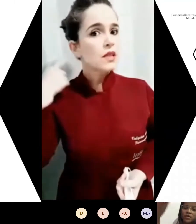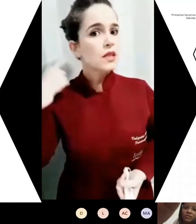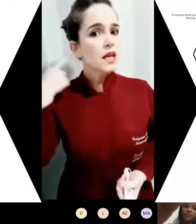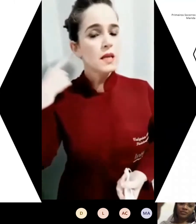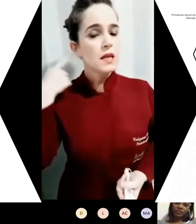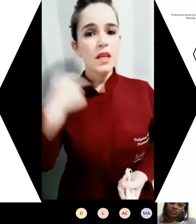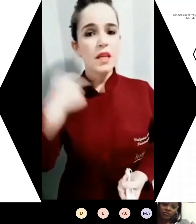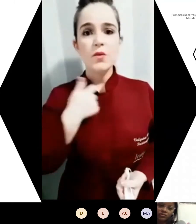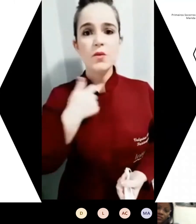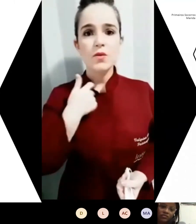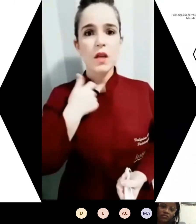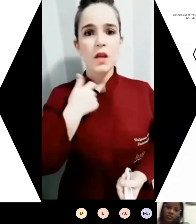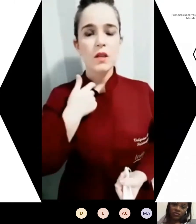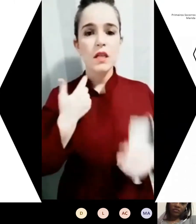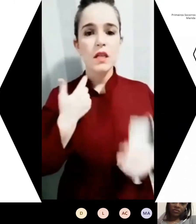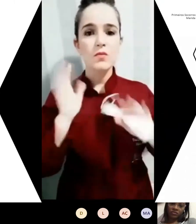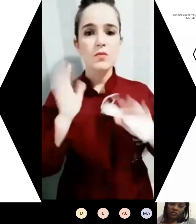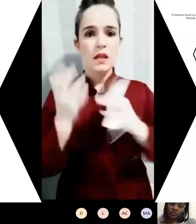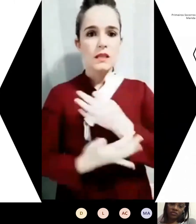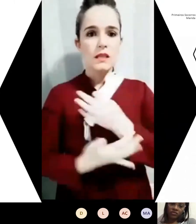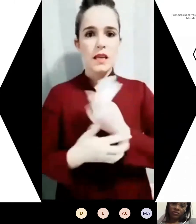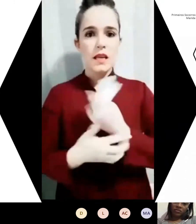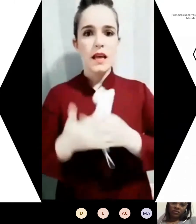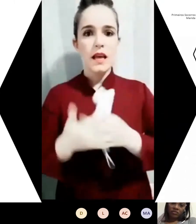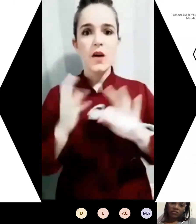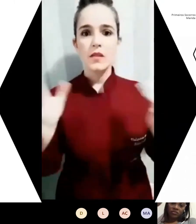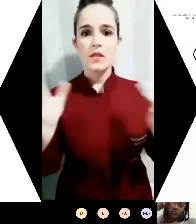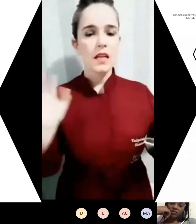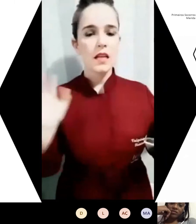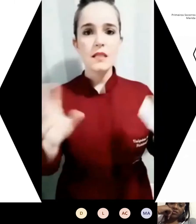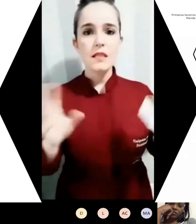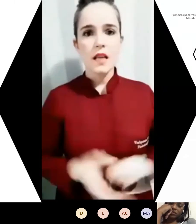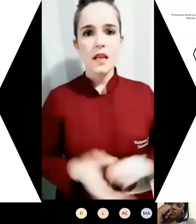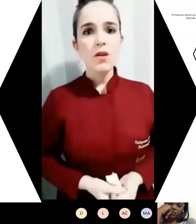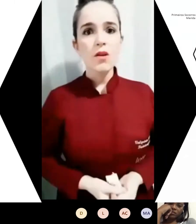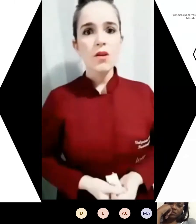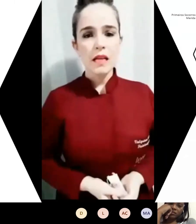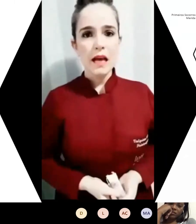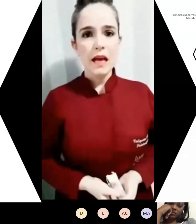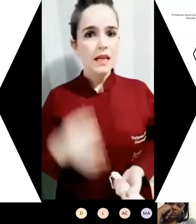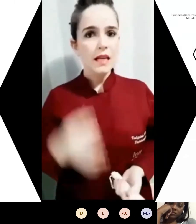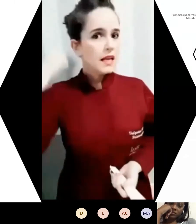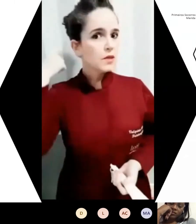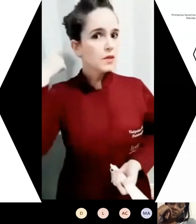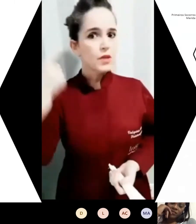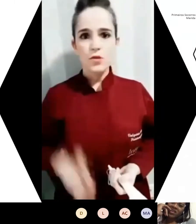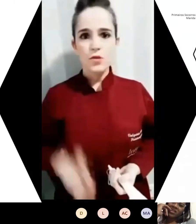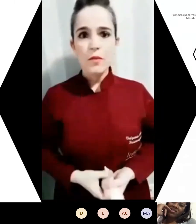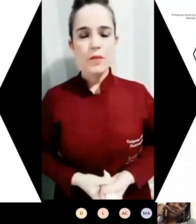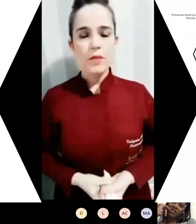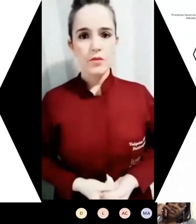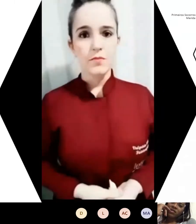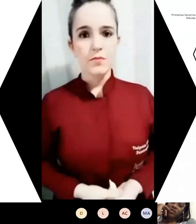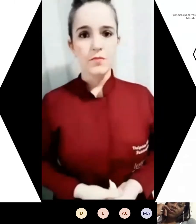eu estou sem brinco, eu estou sem cordão, sem anel, sem aliança, sem relógio, sem nada, e eu também